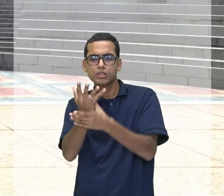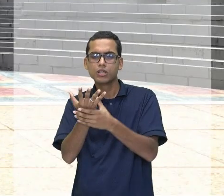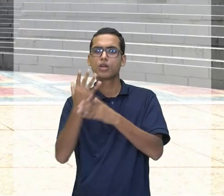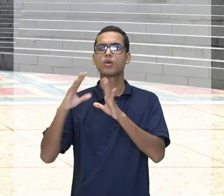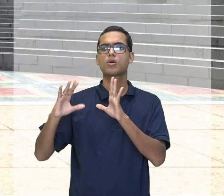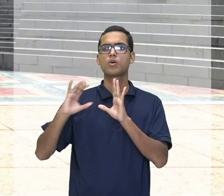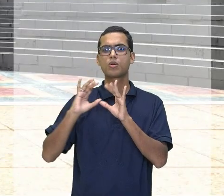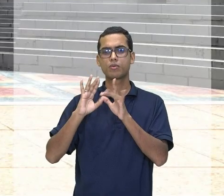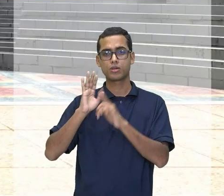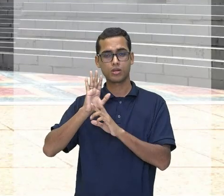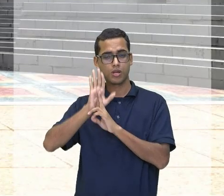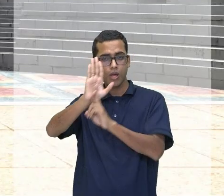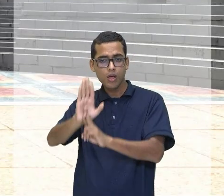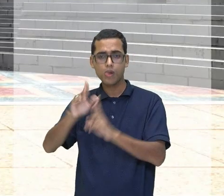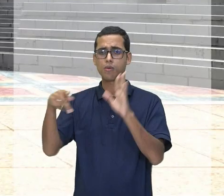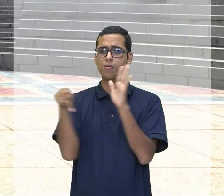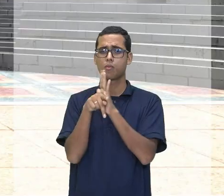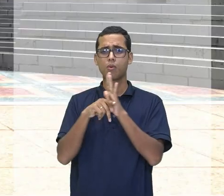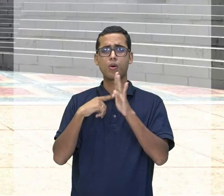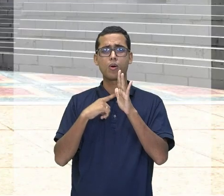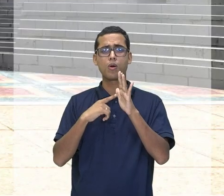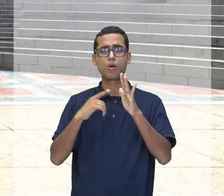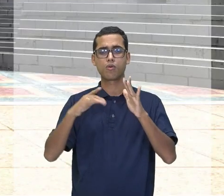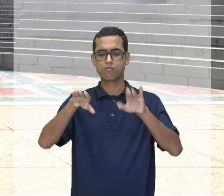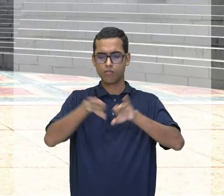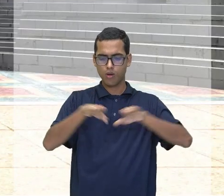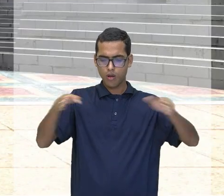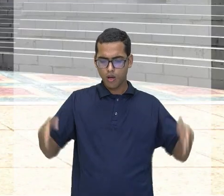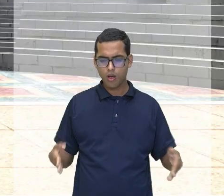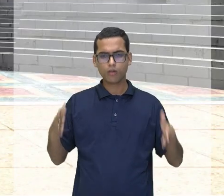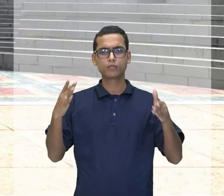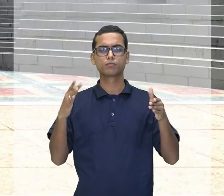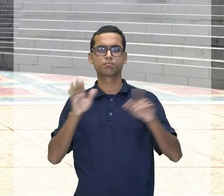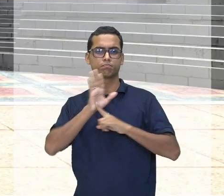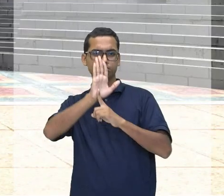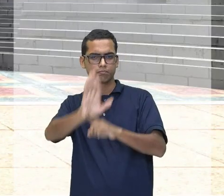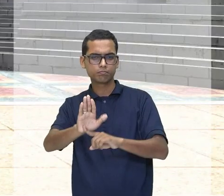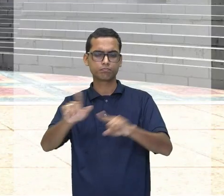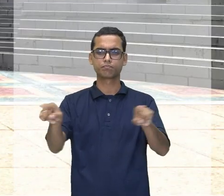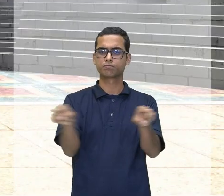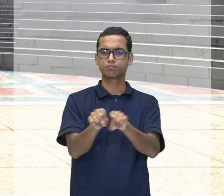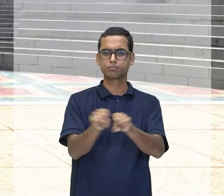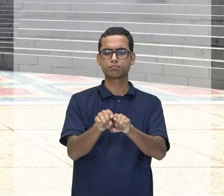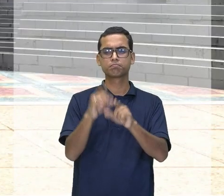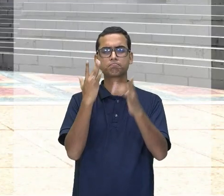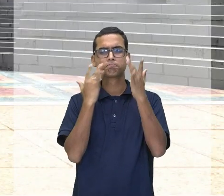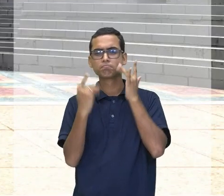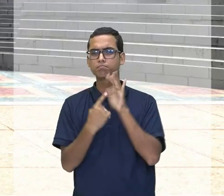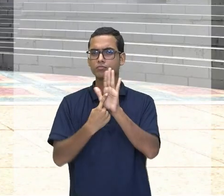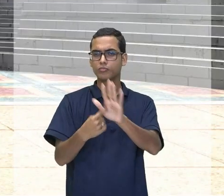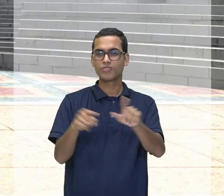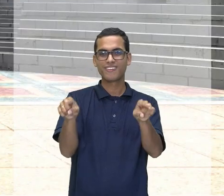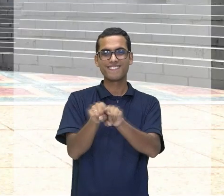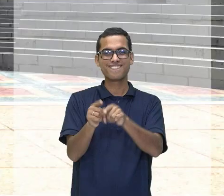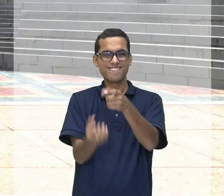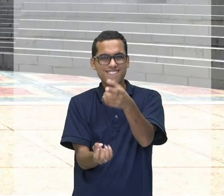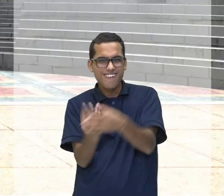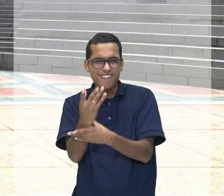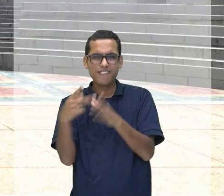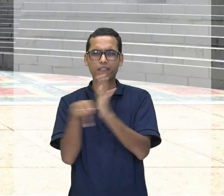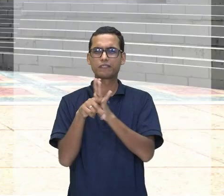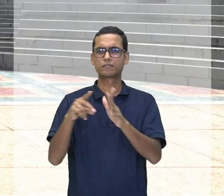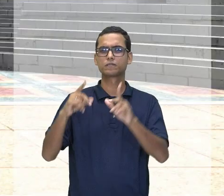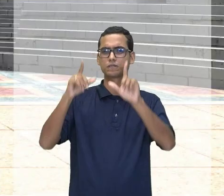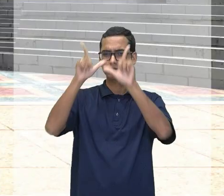texto literário aí para ser representado no palco. A sua origem, que remonta à Grécia Antiga, liga-se